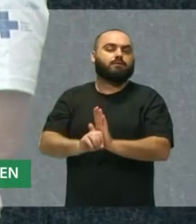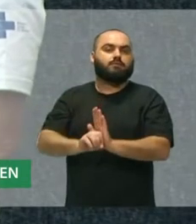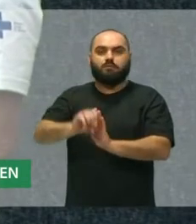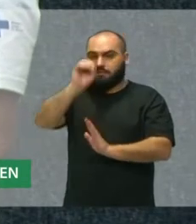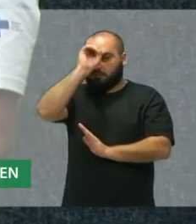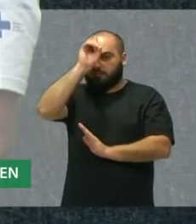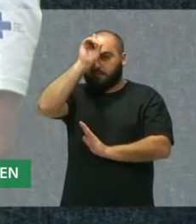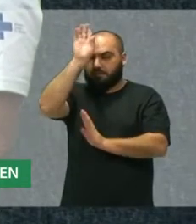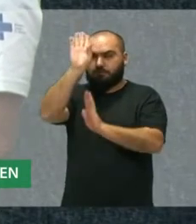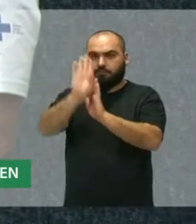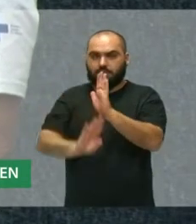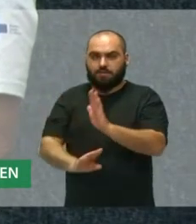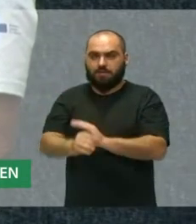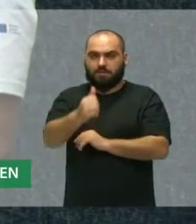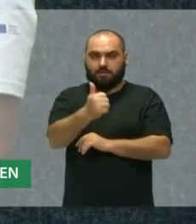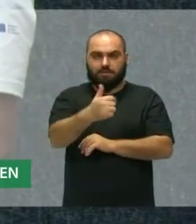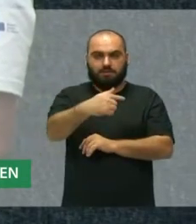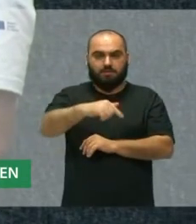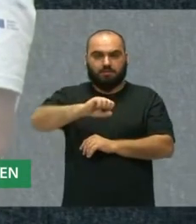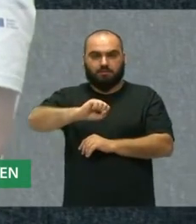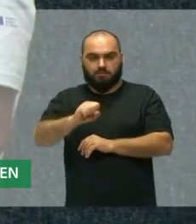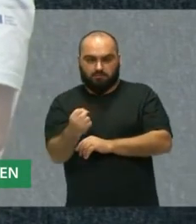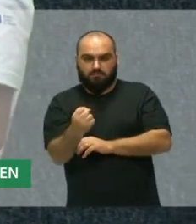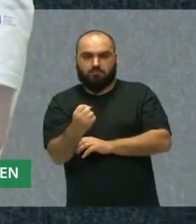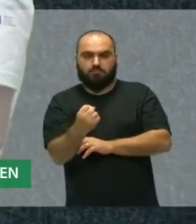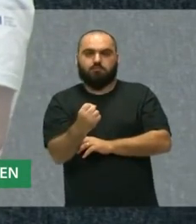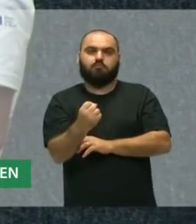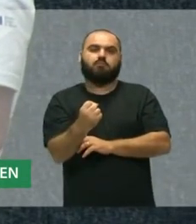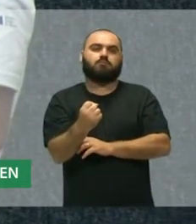Hospital Marieta número 178,